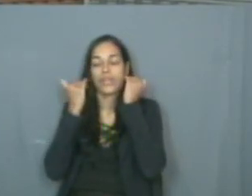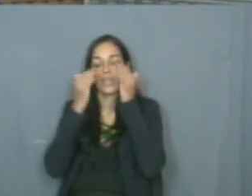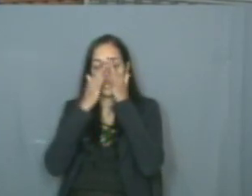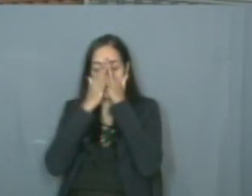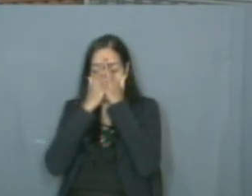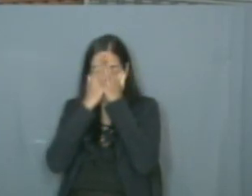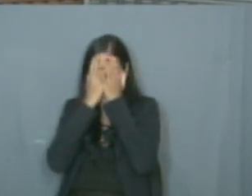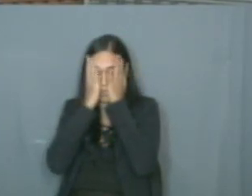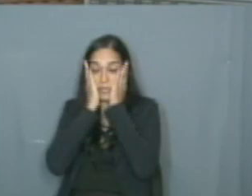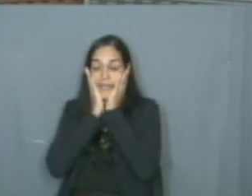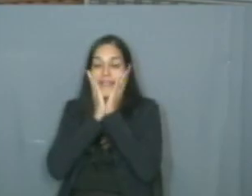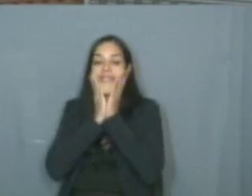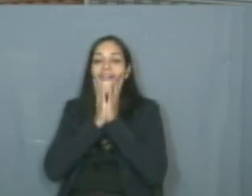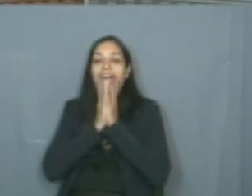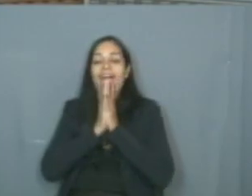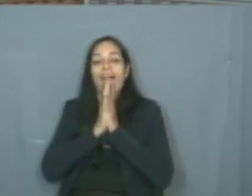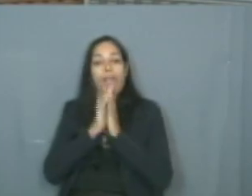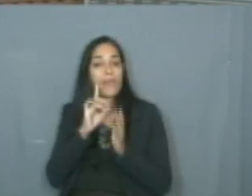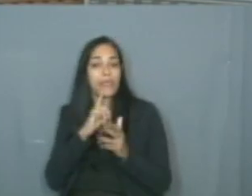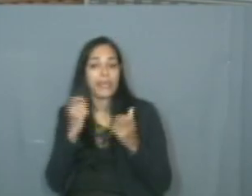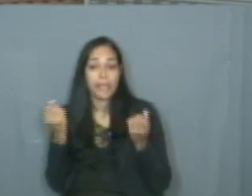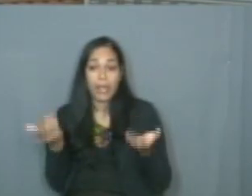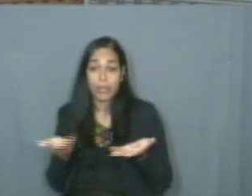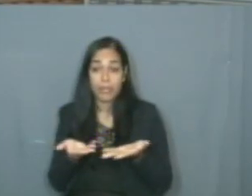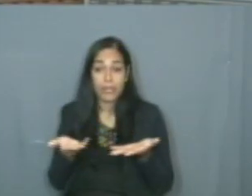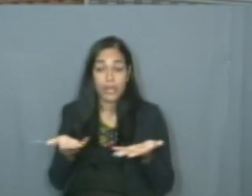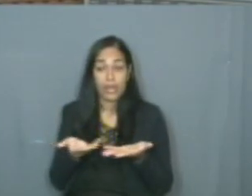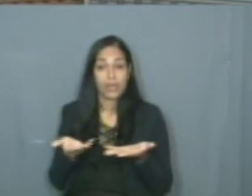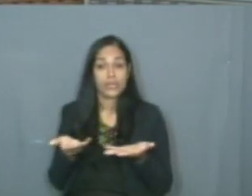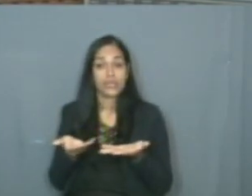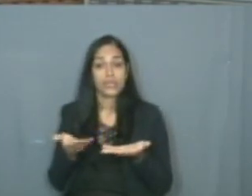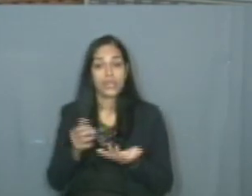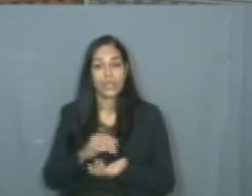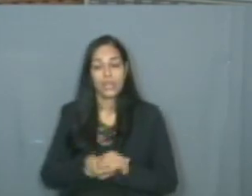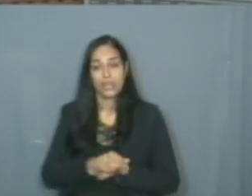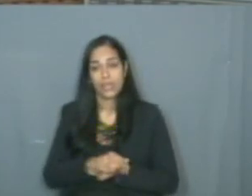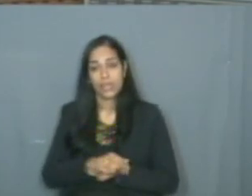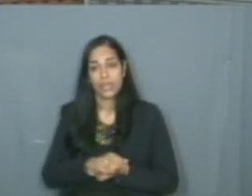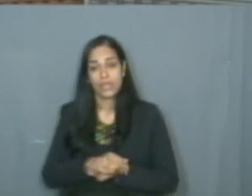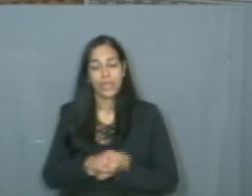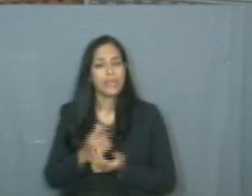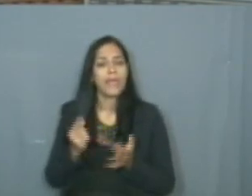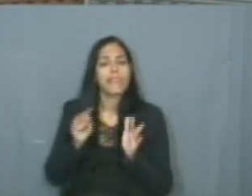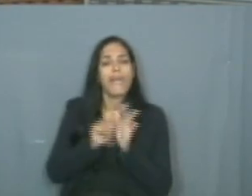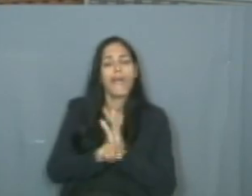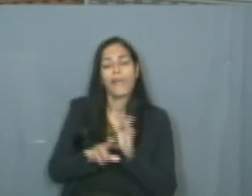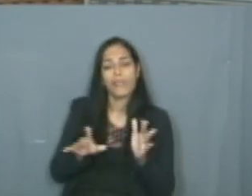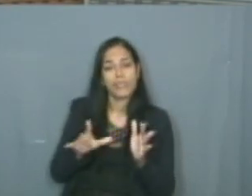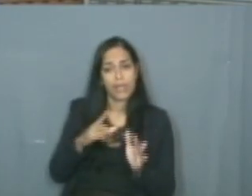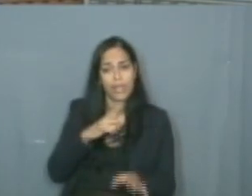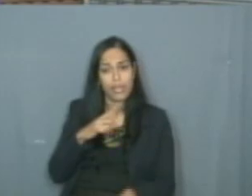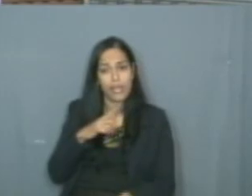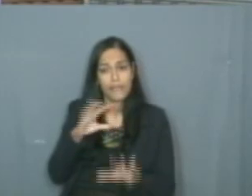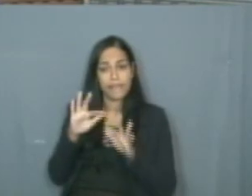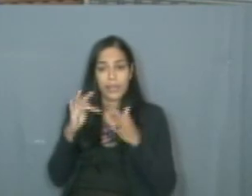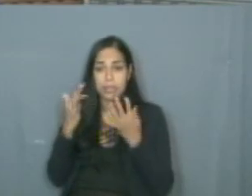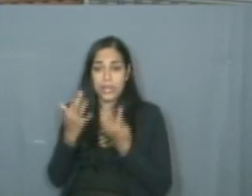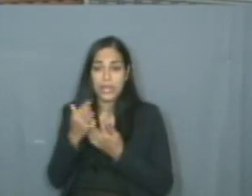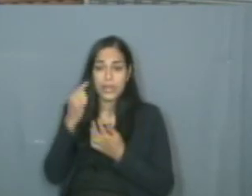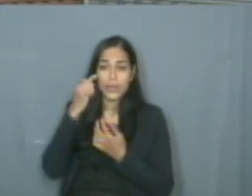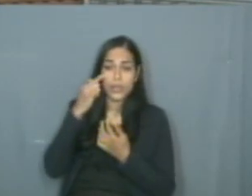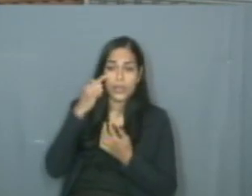é o que temos para hoje, abre aspas. É exatamente essa fala. Quando um ou outro questiona, ainda existem familiares que